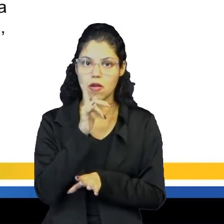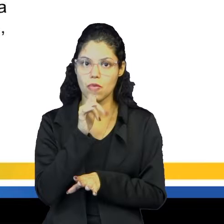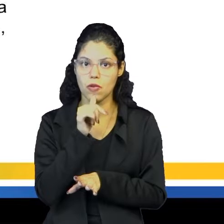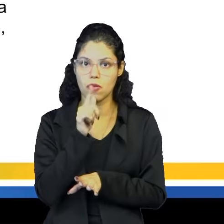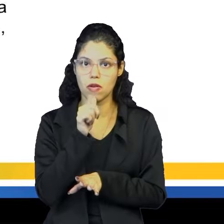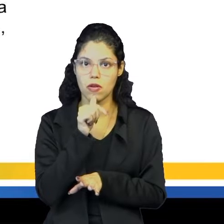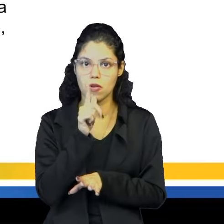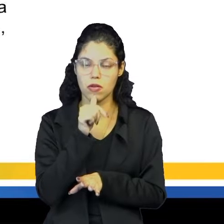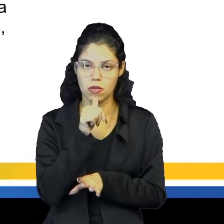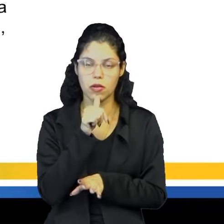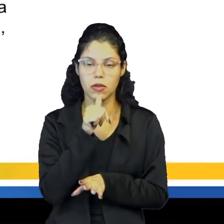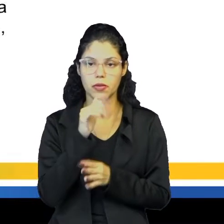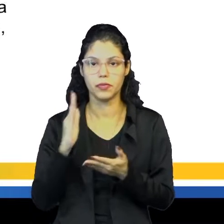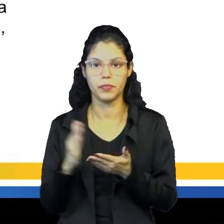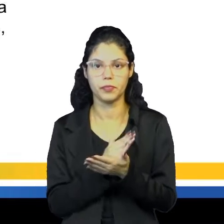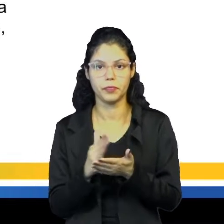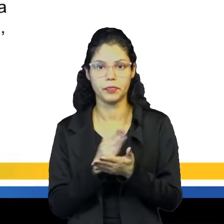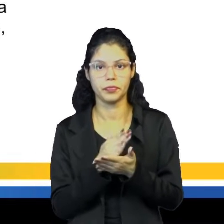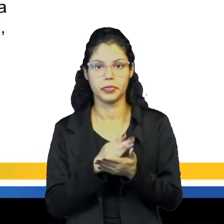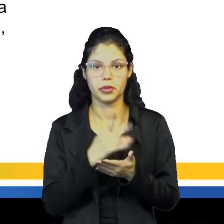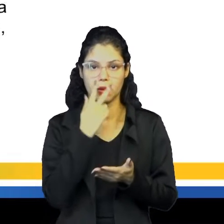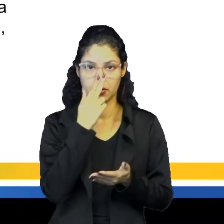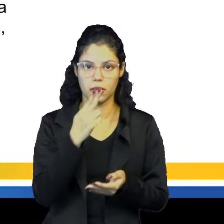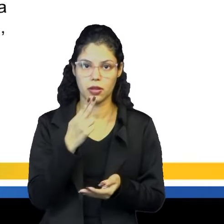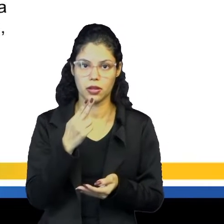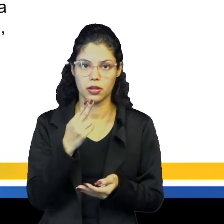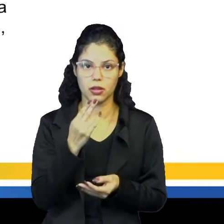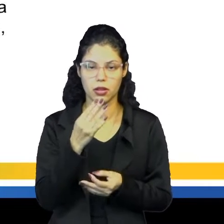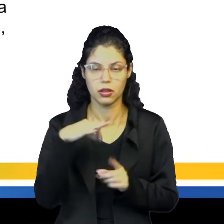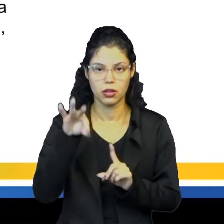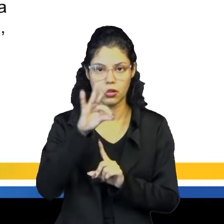bolsa de couro, e algumas paletas tinham caráter